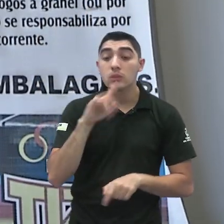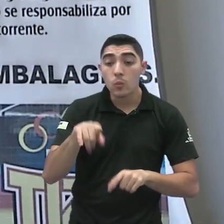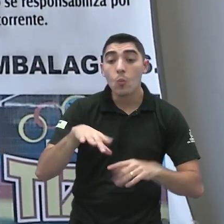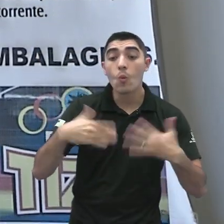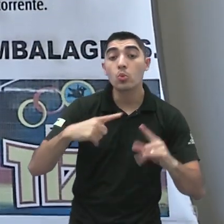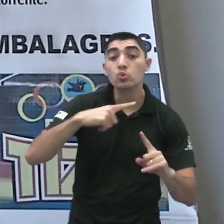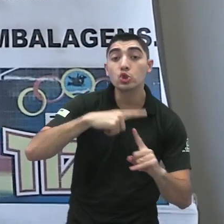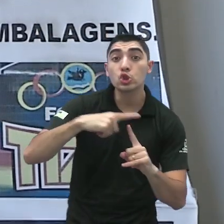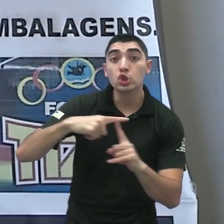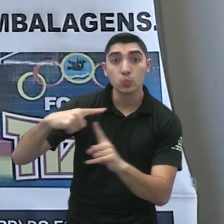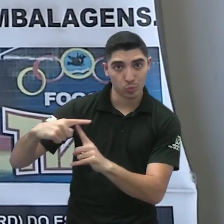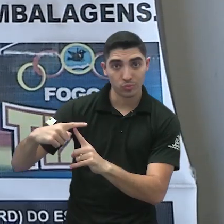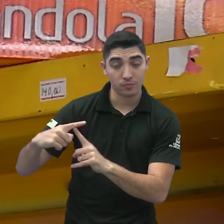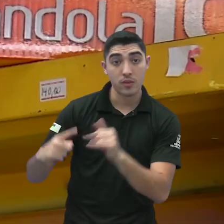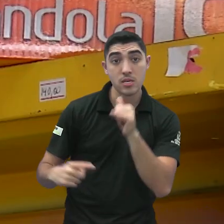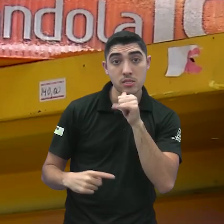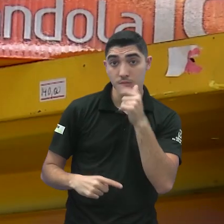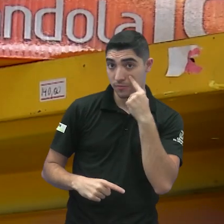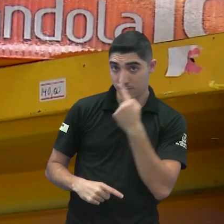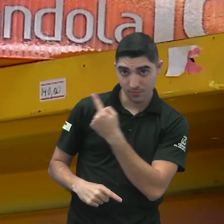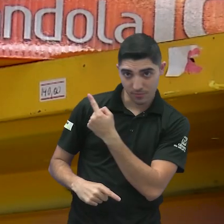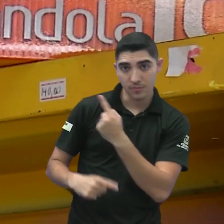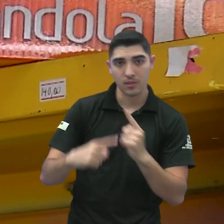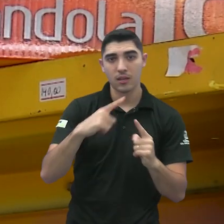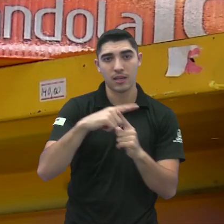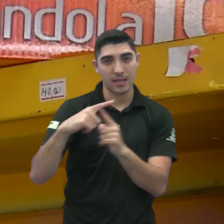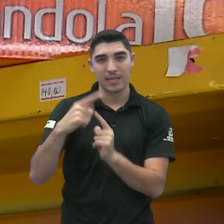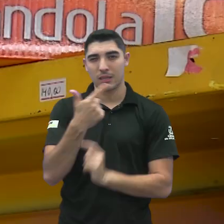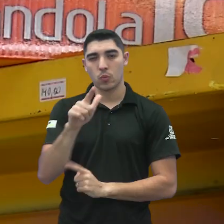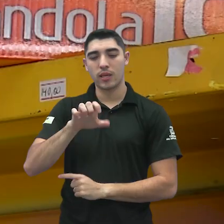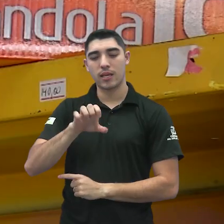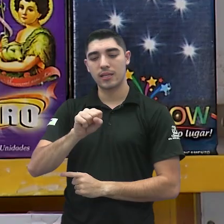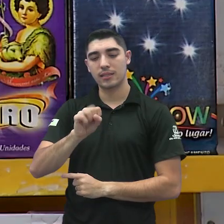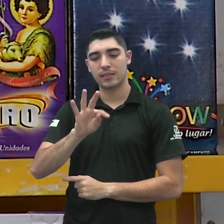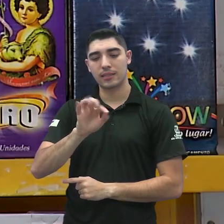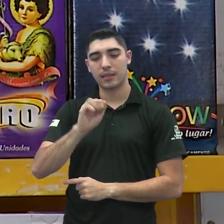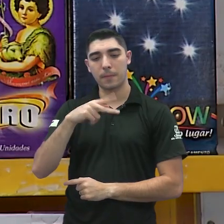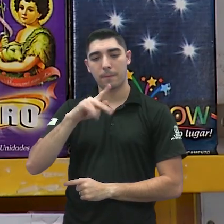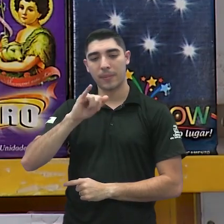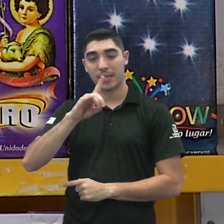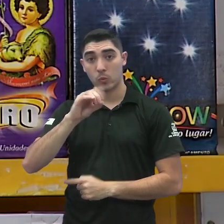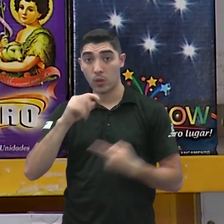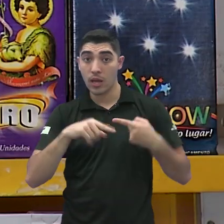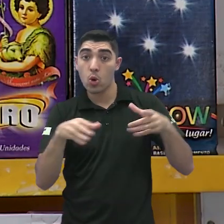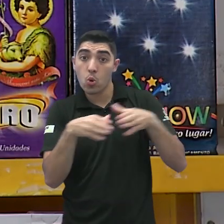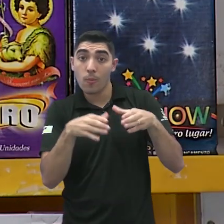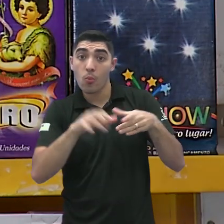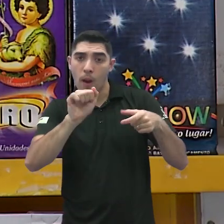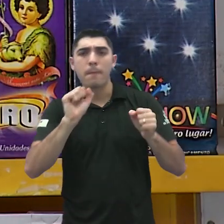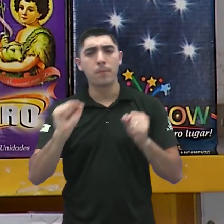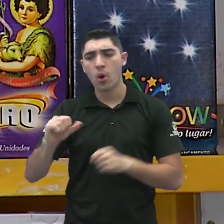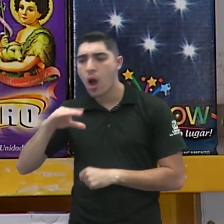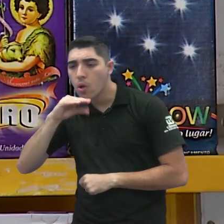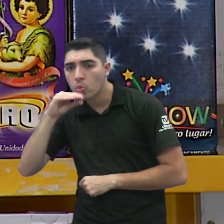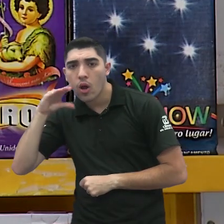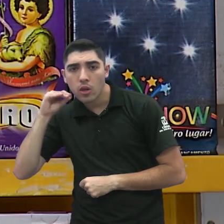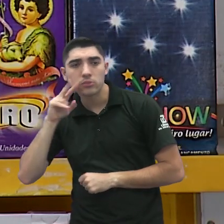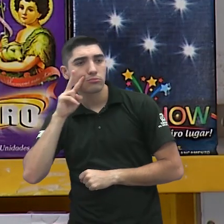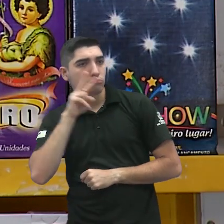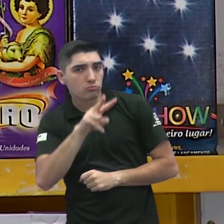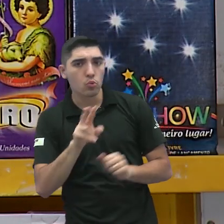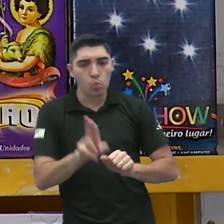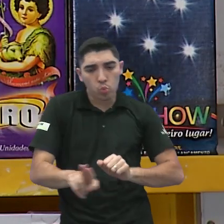classificação dos fogos de artifício. Os fogos de vista, sem estampido, são a classe A e podem ser usados por adolescentes